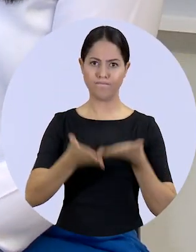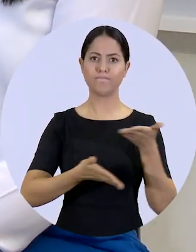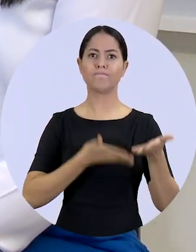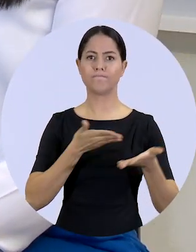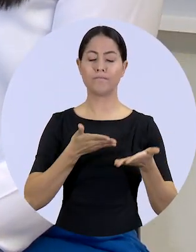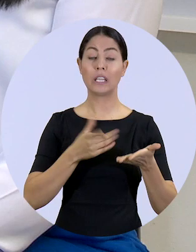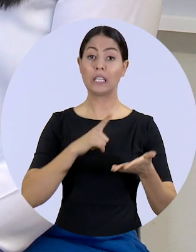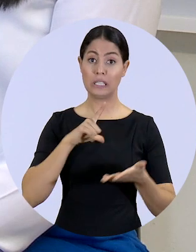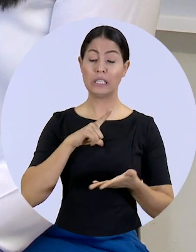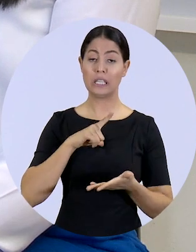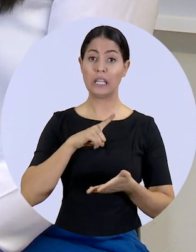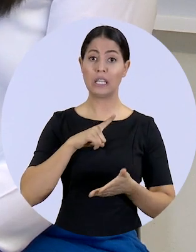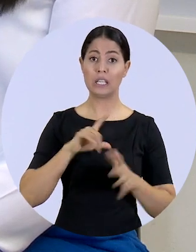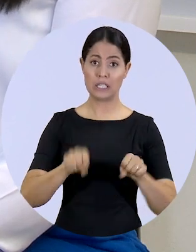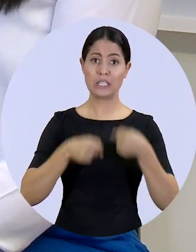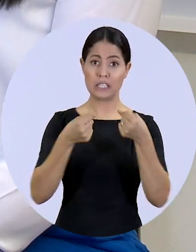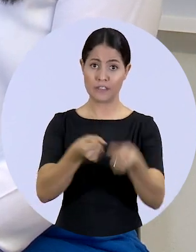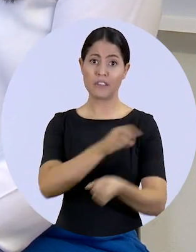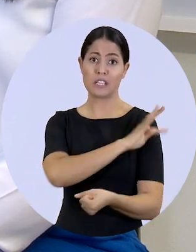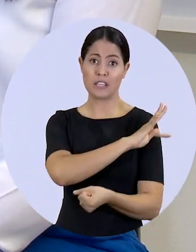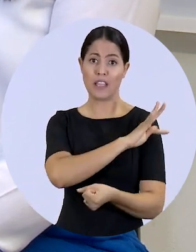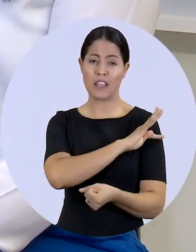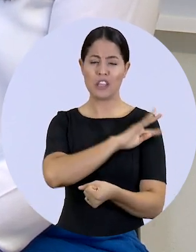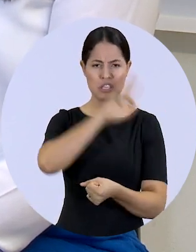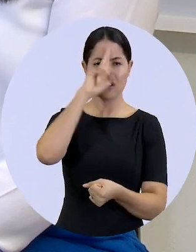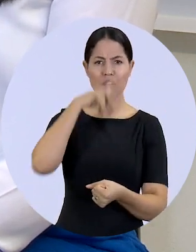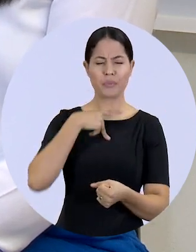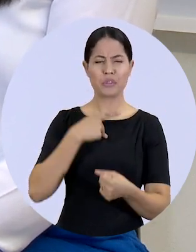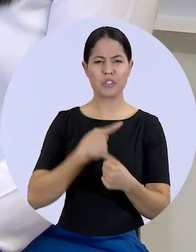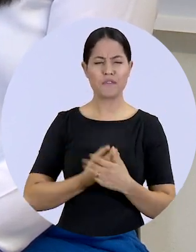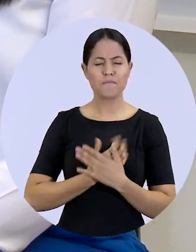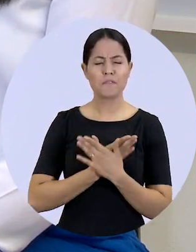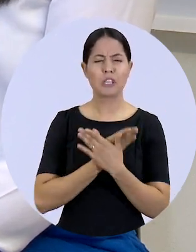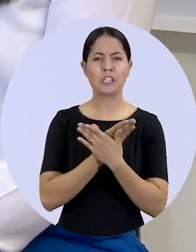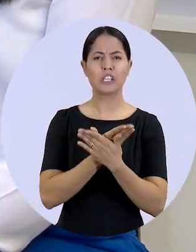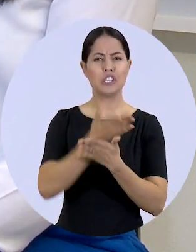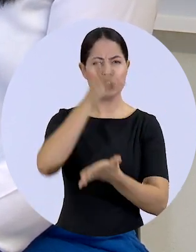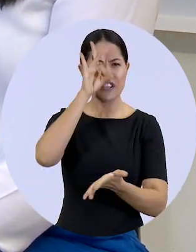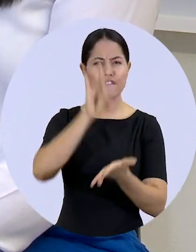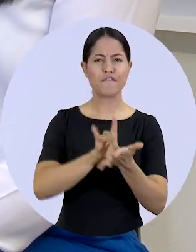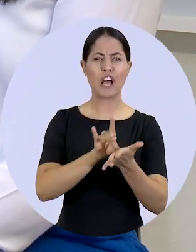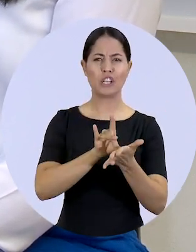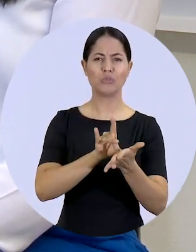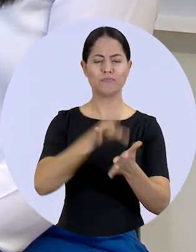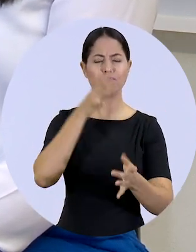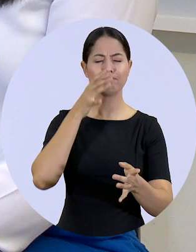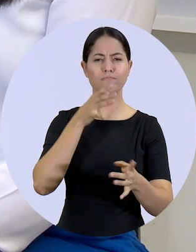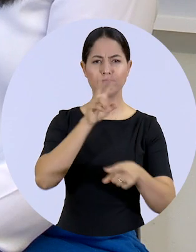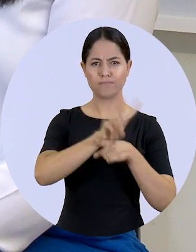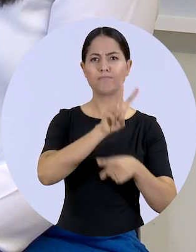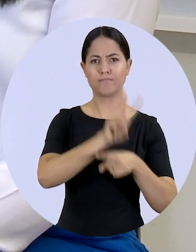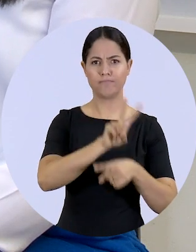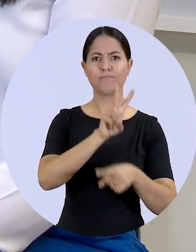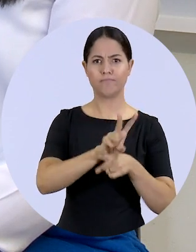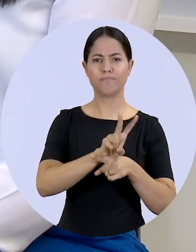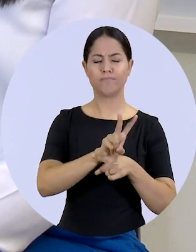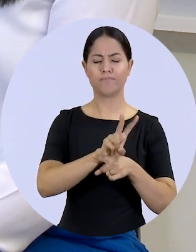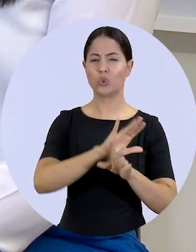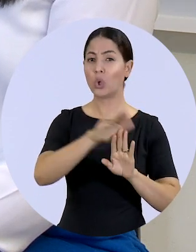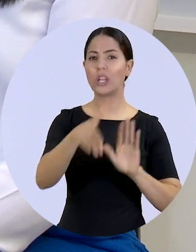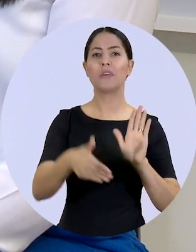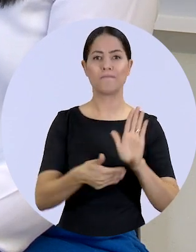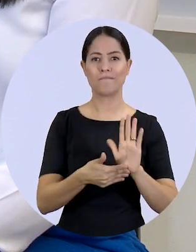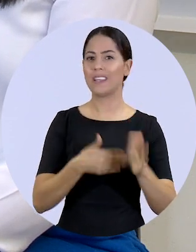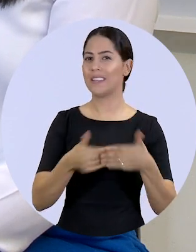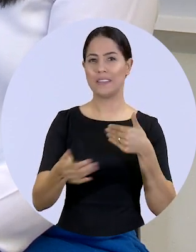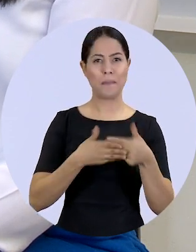que tenho defesa técnica e que eu posso me apaixonar, fazer uma defesa visceral, senão não vale a pena fazer. Então, acho que